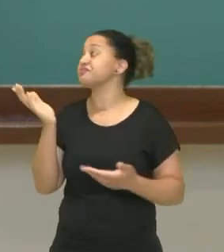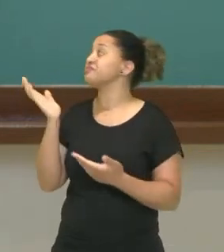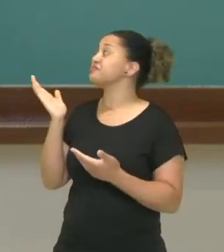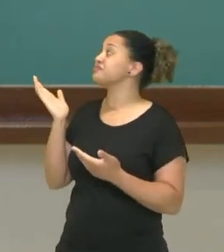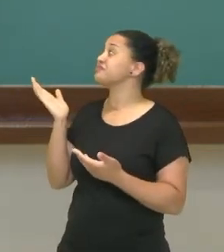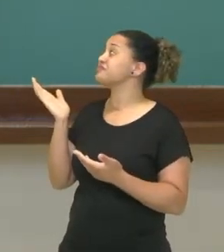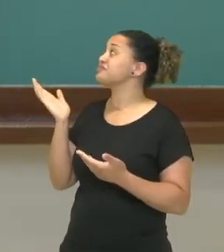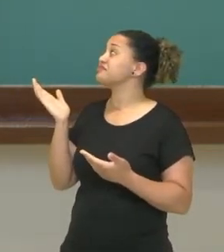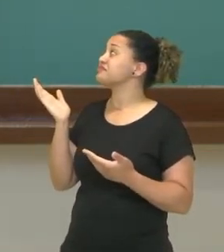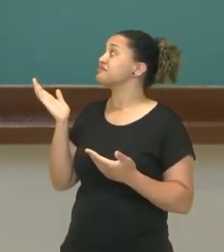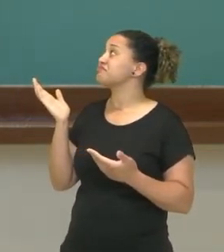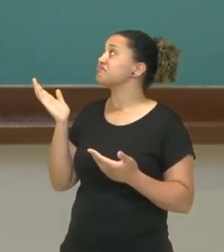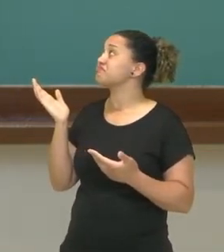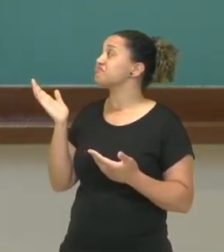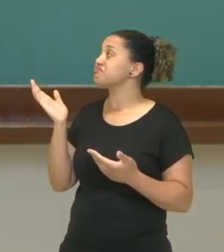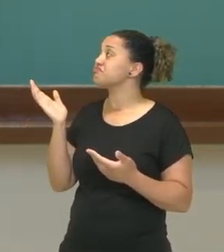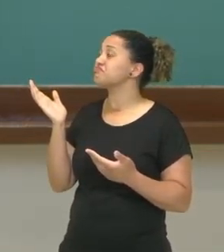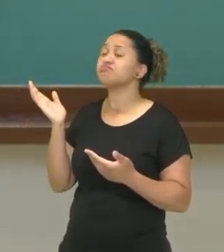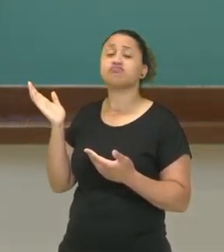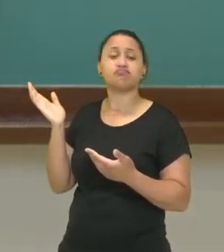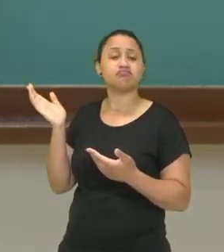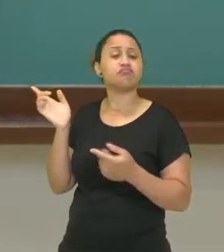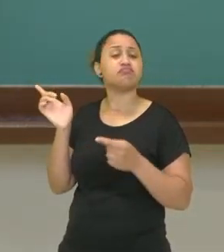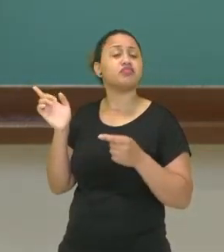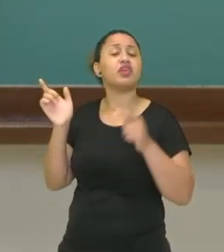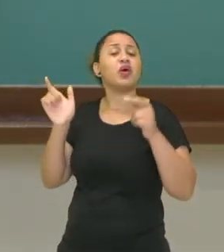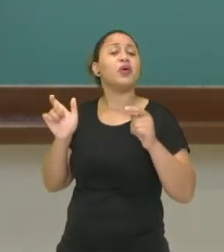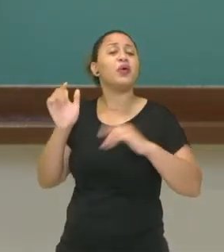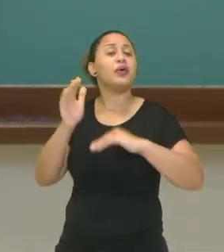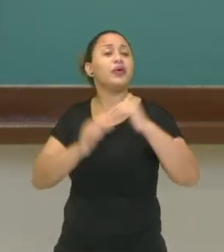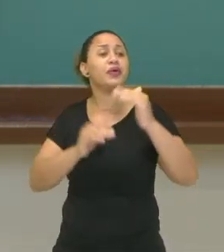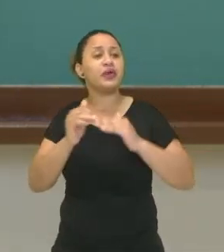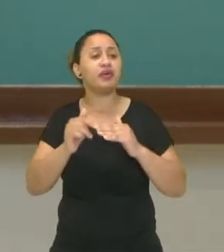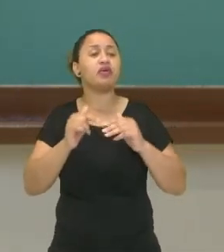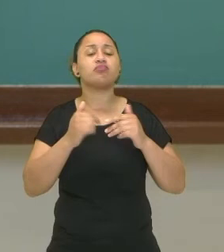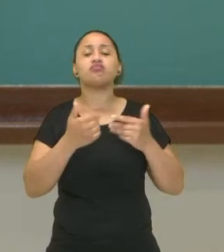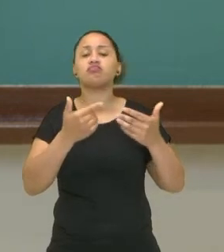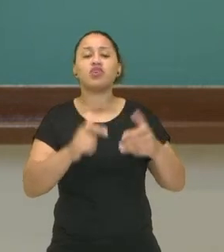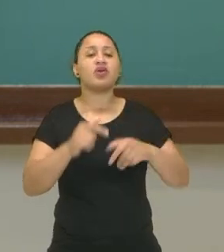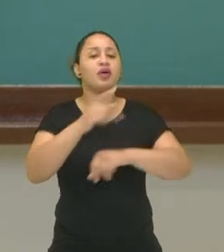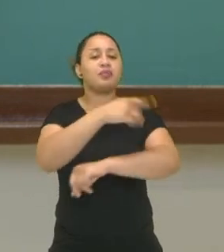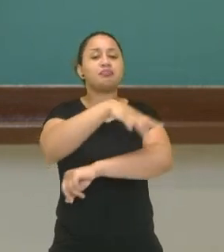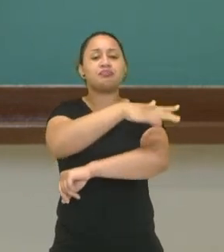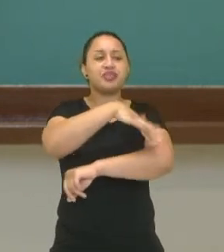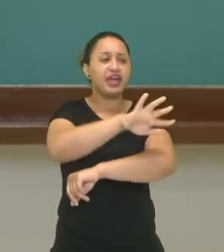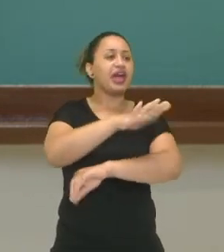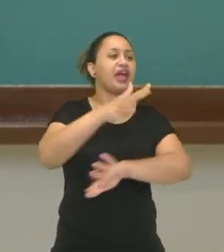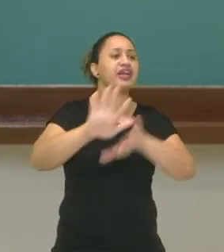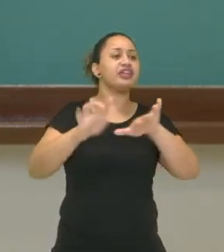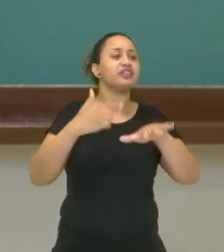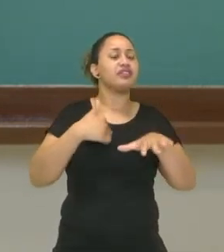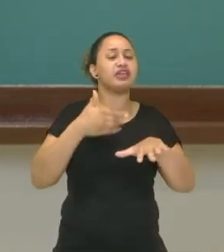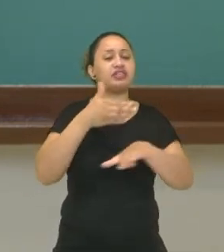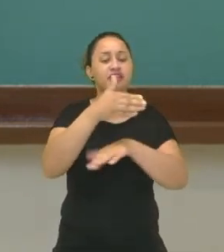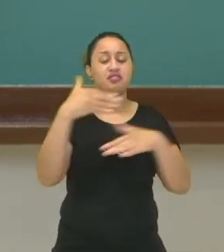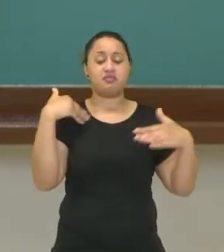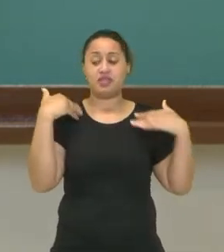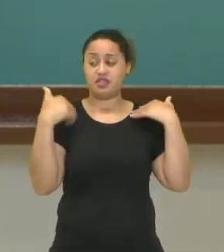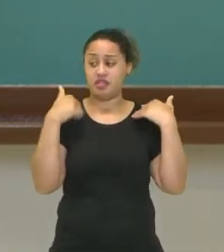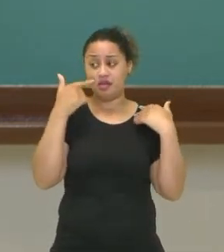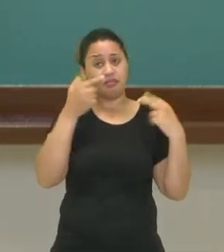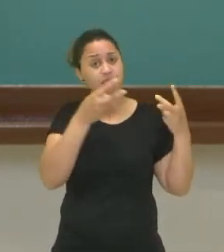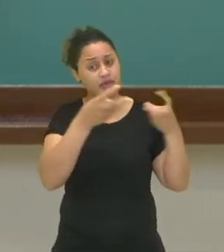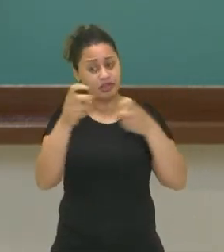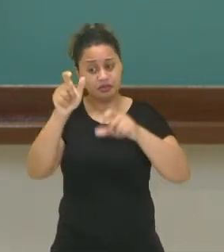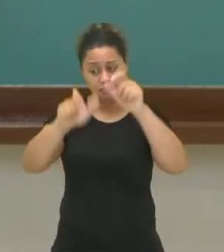vezes praticadas ao ar livre, no parque. A gente consegue ver muitas vezes indo passear